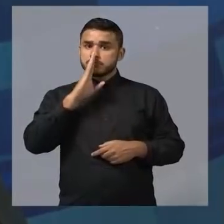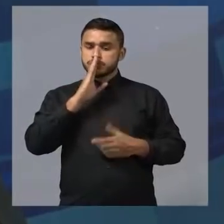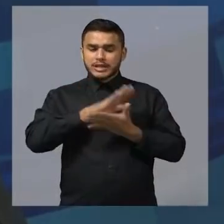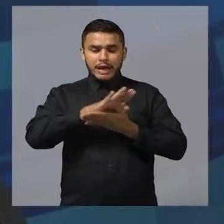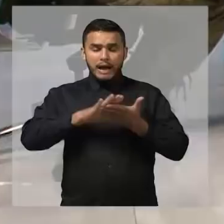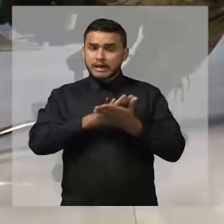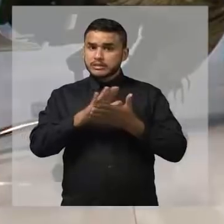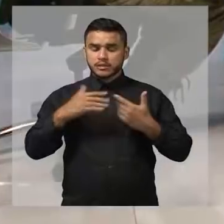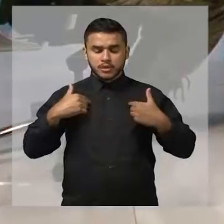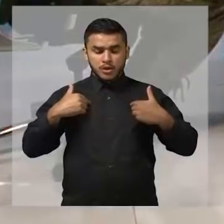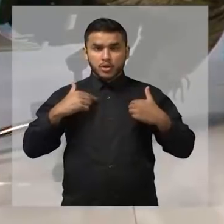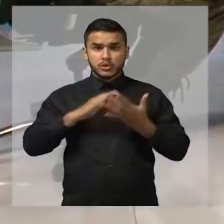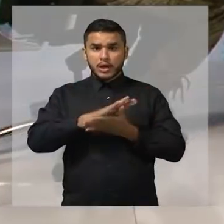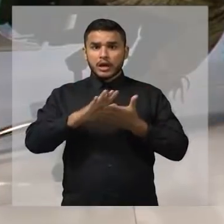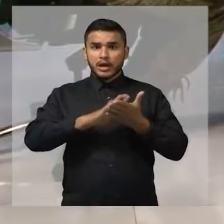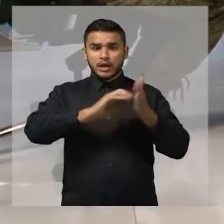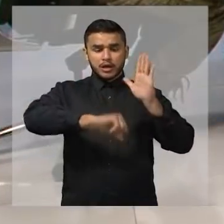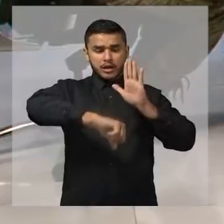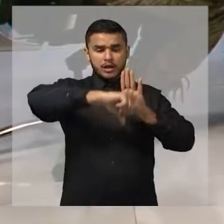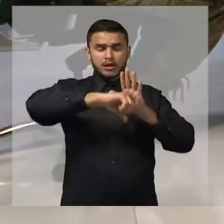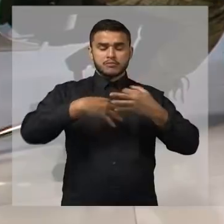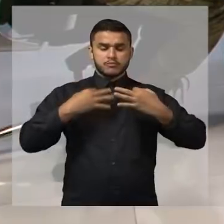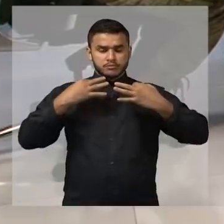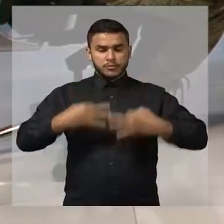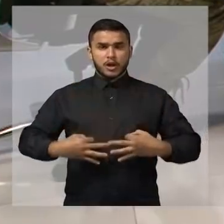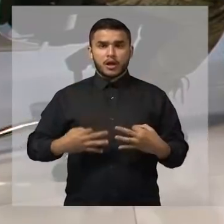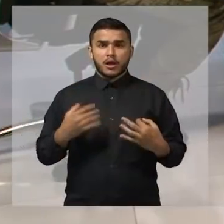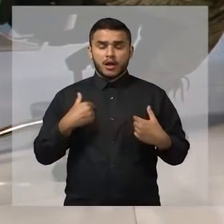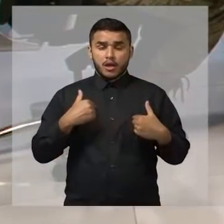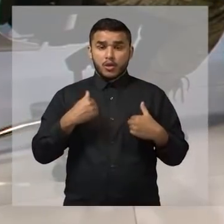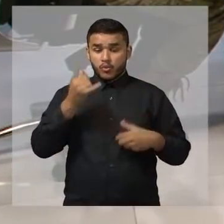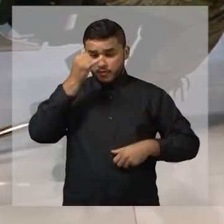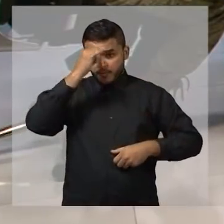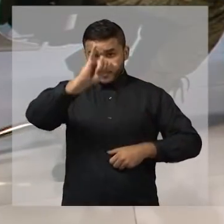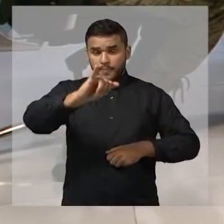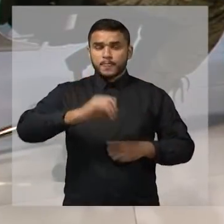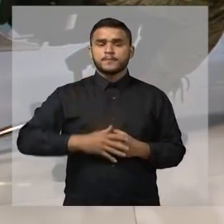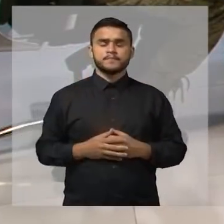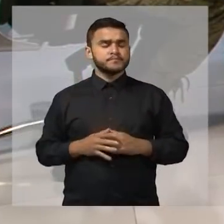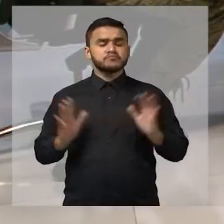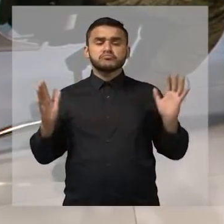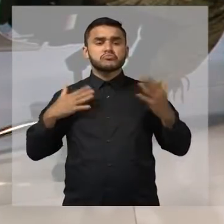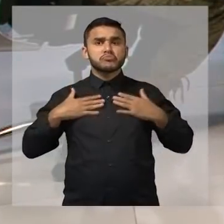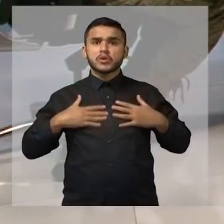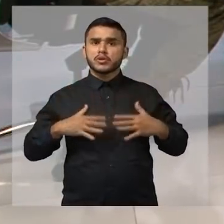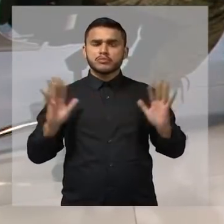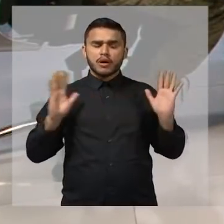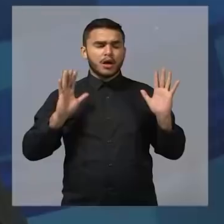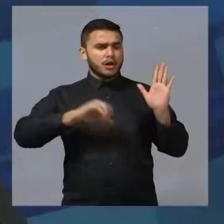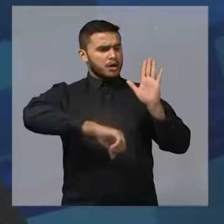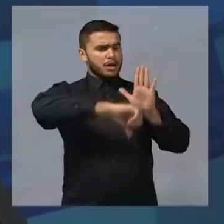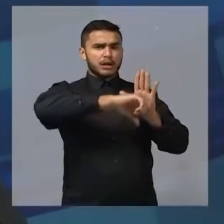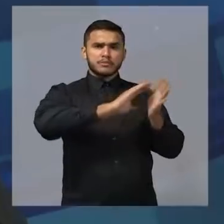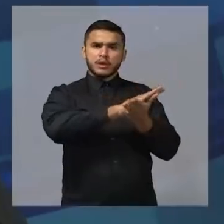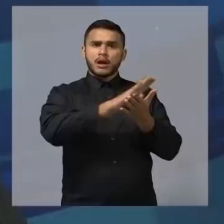mais ou menos assim, você que não praticou nenhuma transgressão, veja o que acontece com aquele ali que